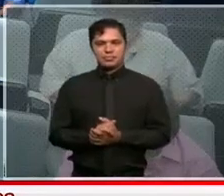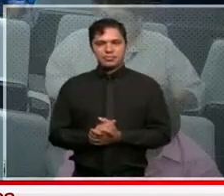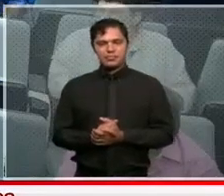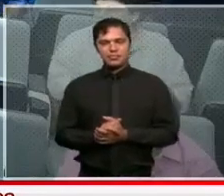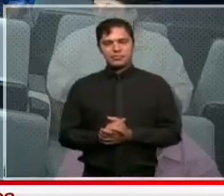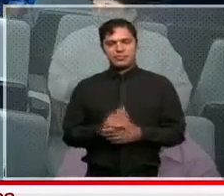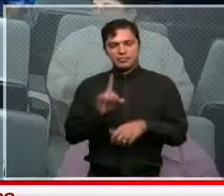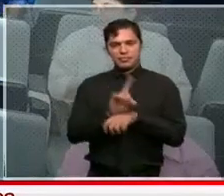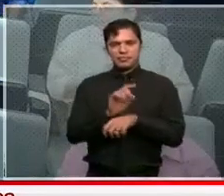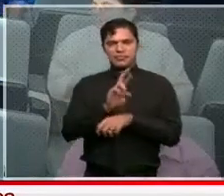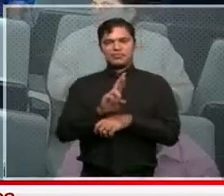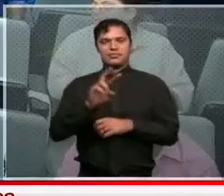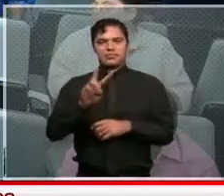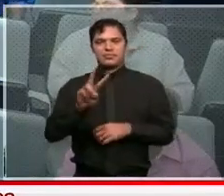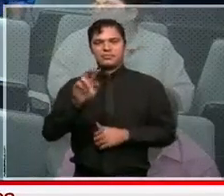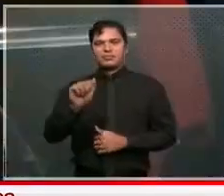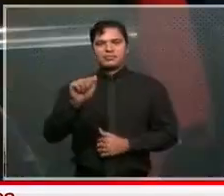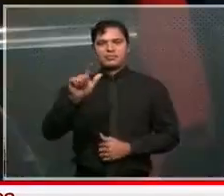Dr Walkman